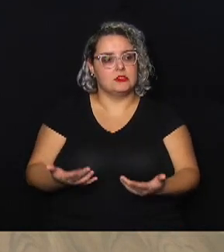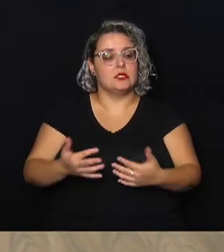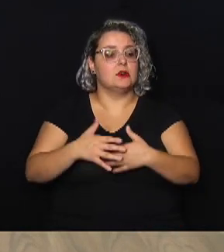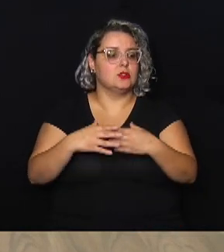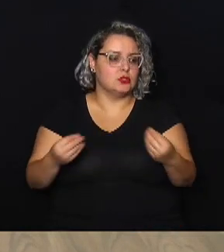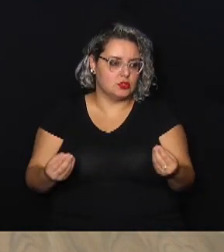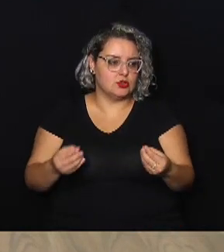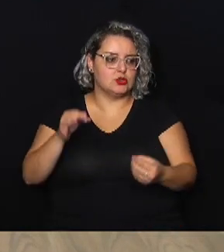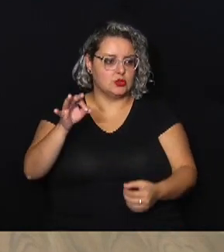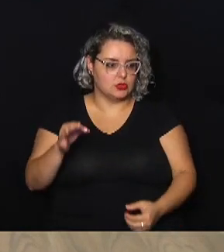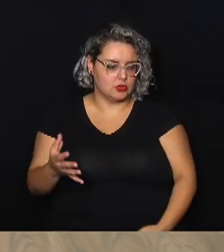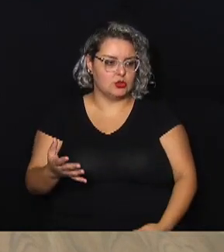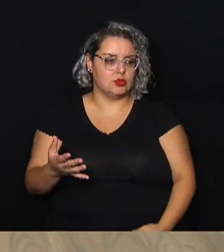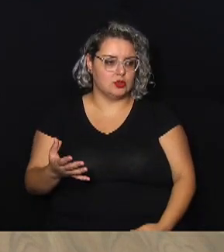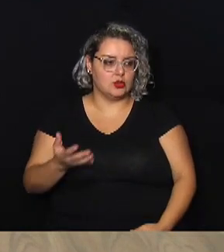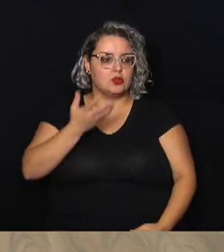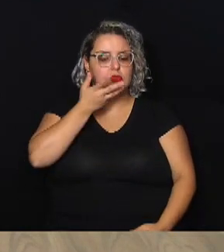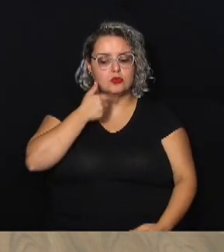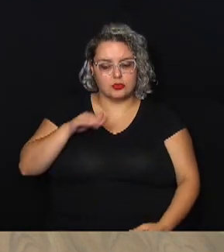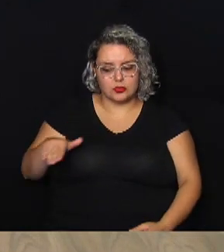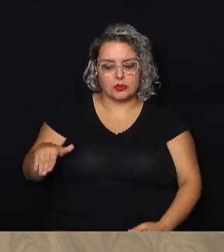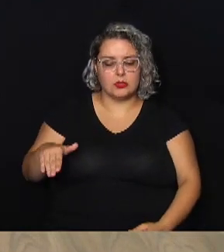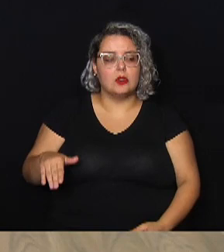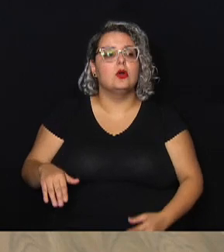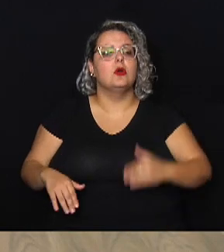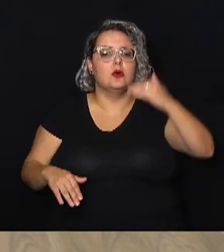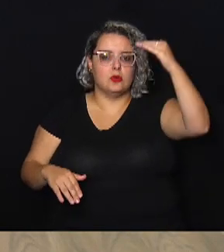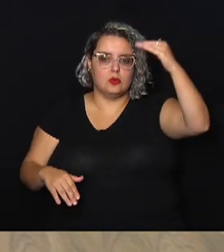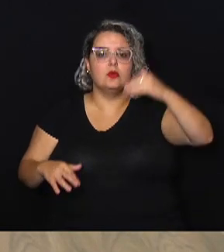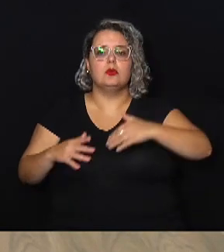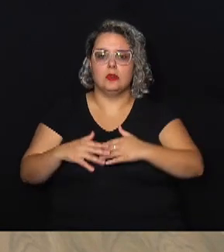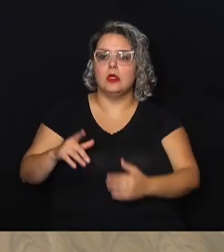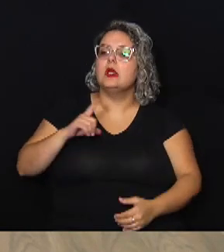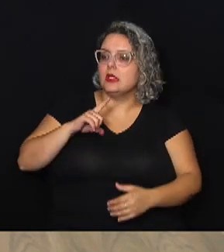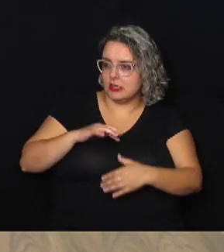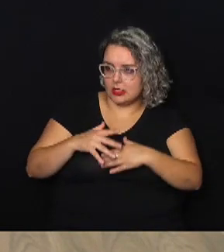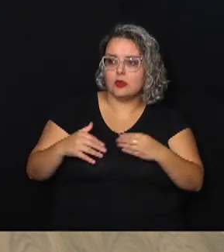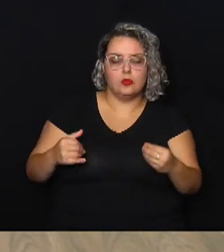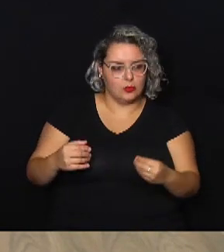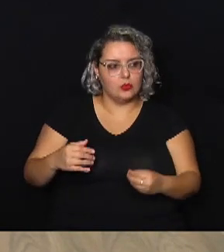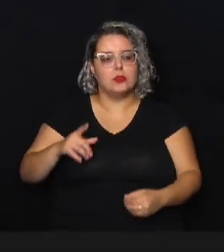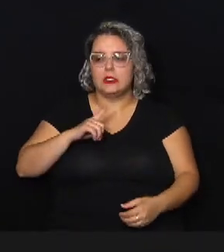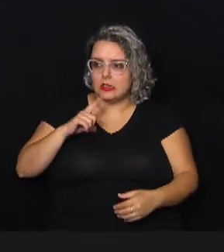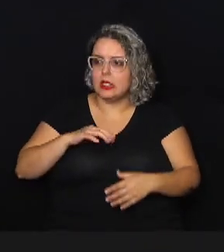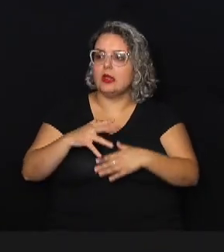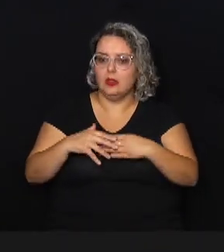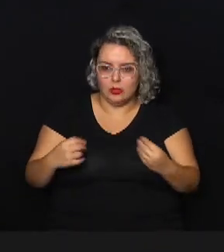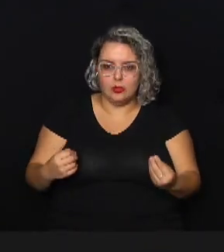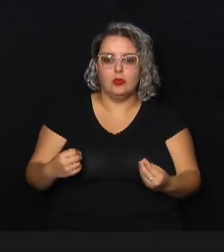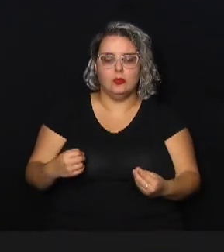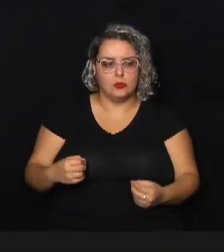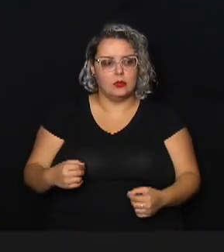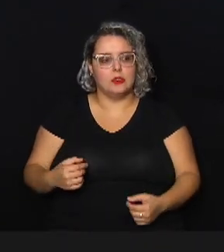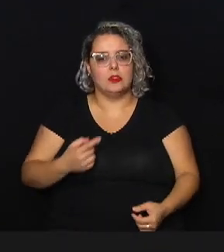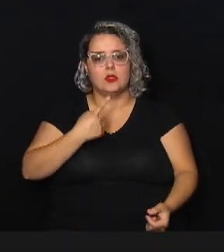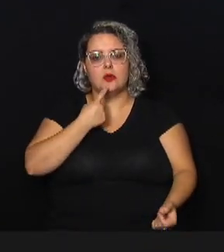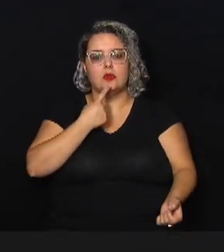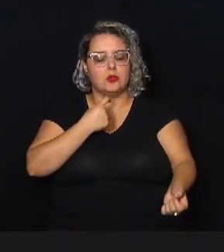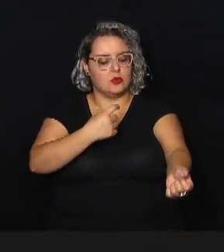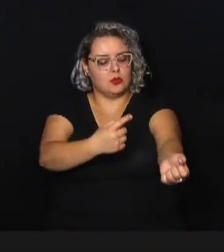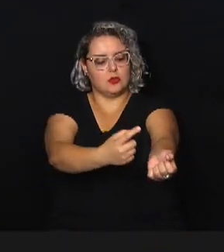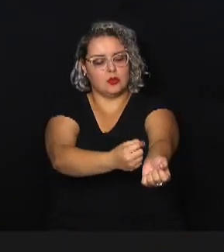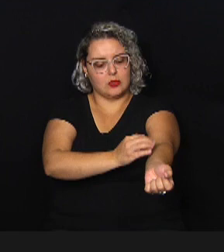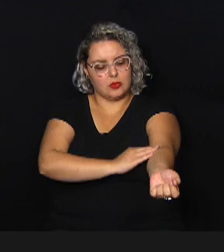né? Cura, essa doença, existe cura. Sim, a leucemia é uma